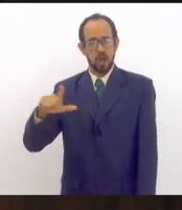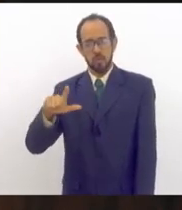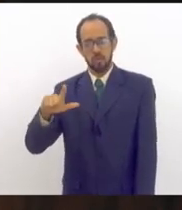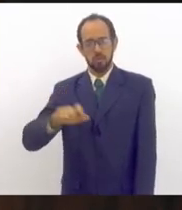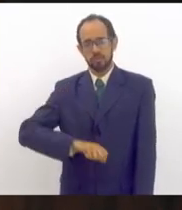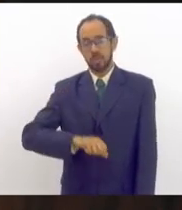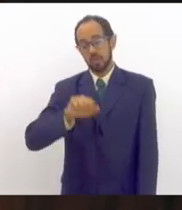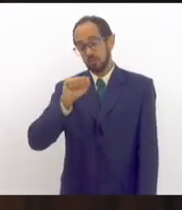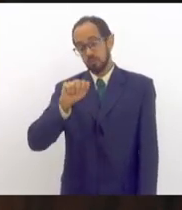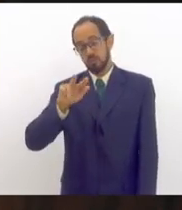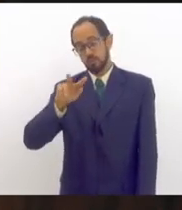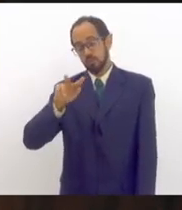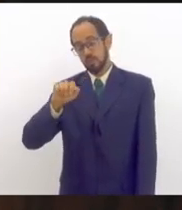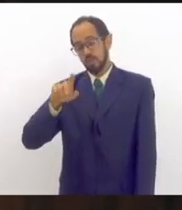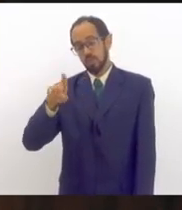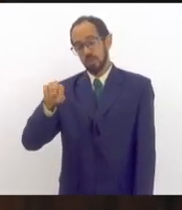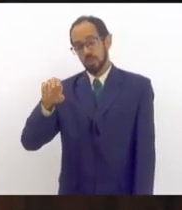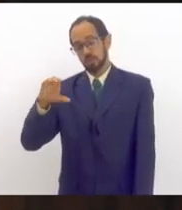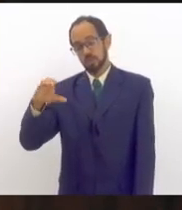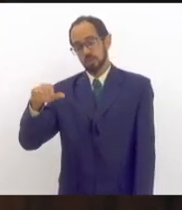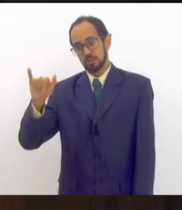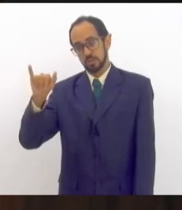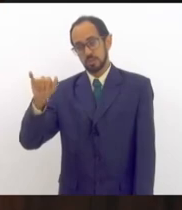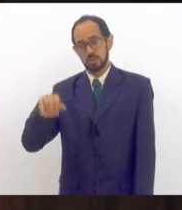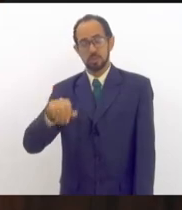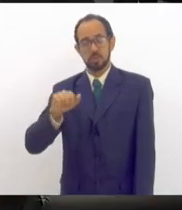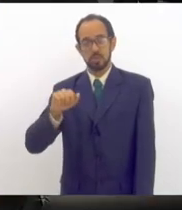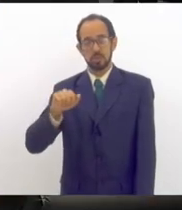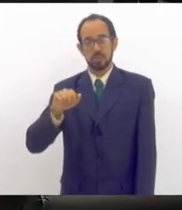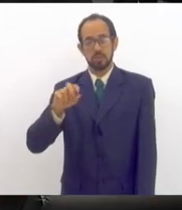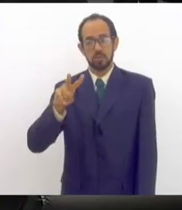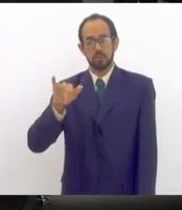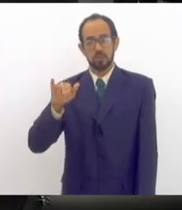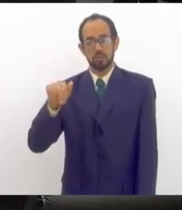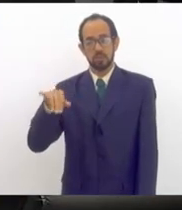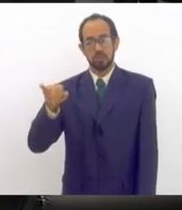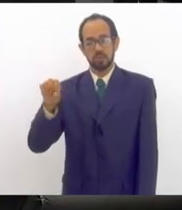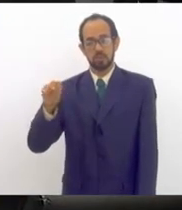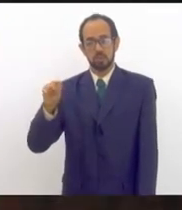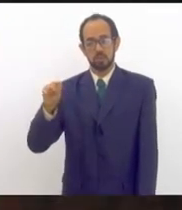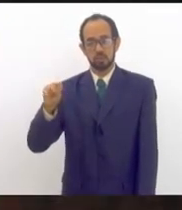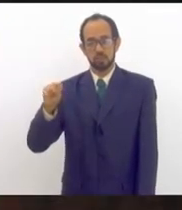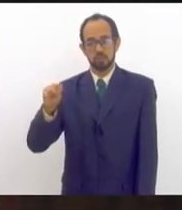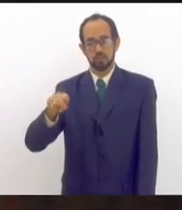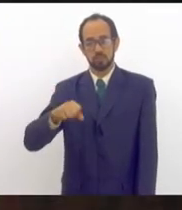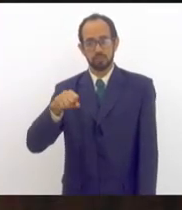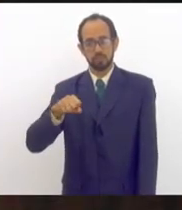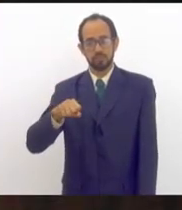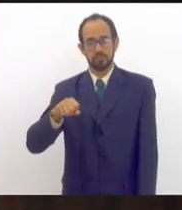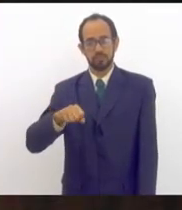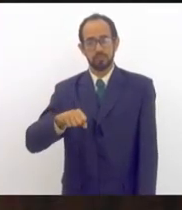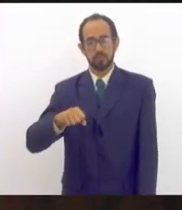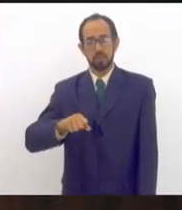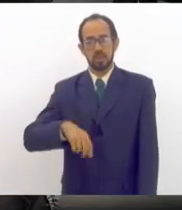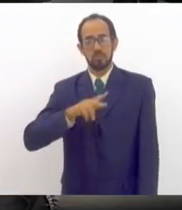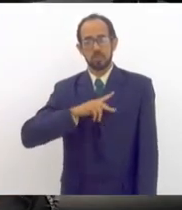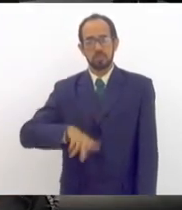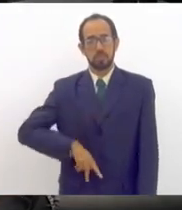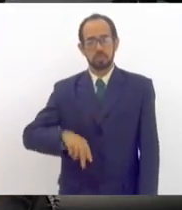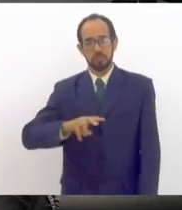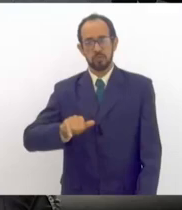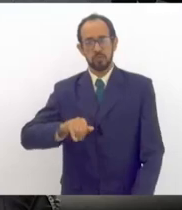Valdeci da Saúde Deputado Vinícius cozzolino a presença irá proceder a segunda chamada